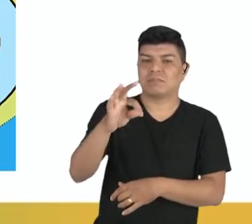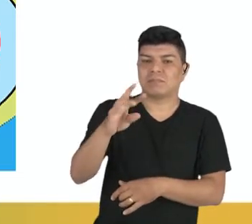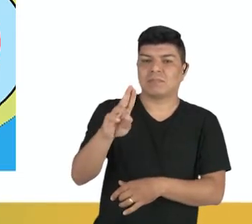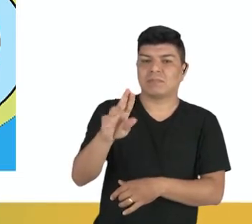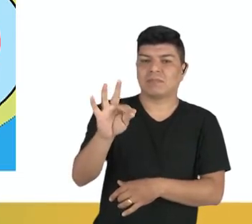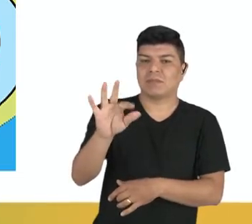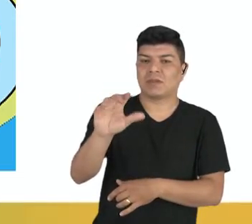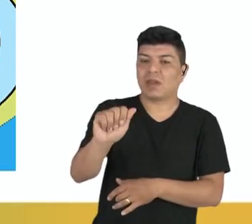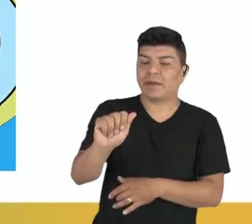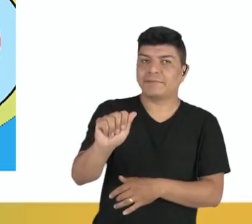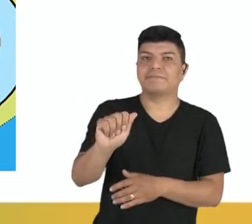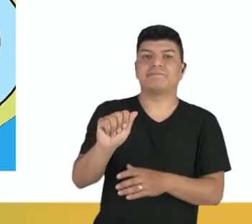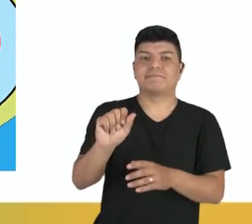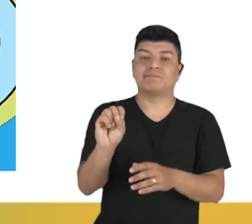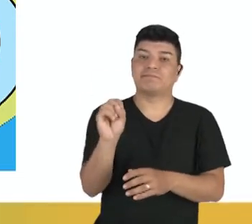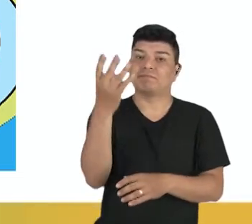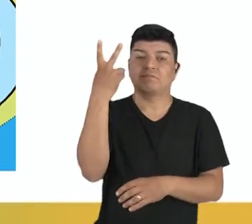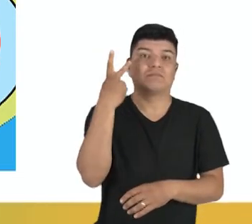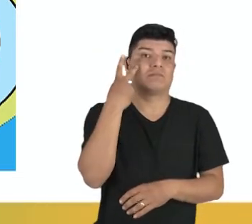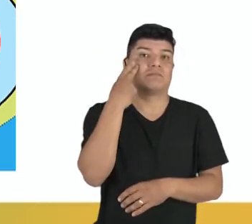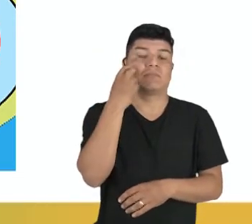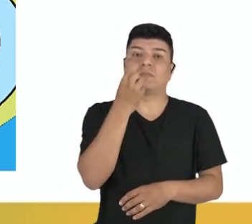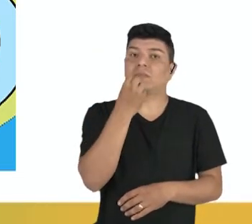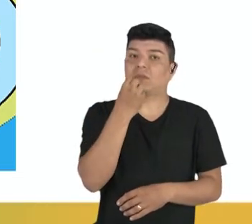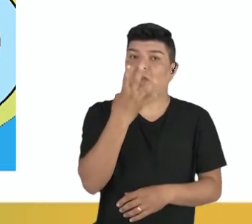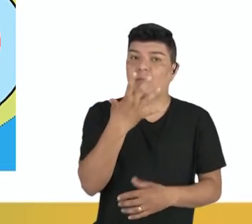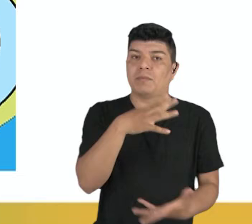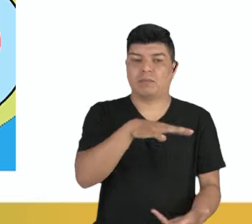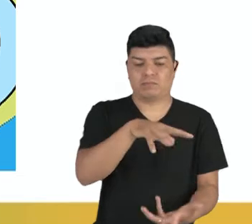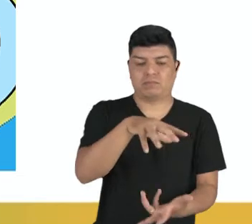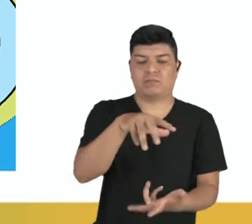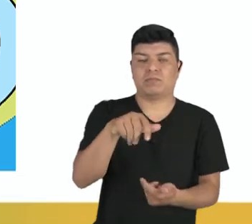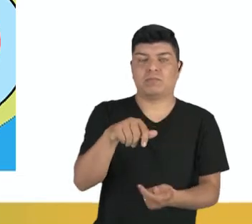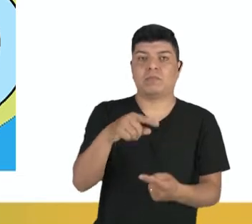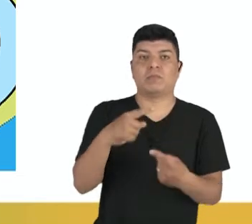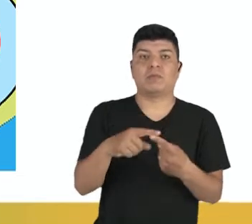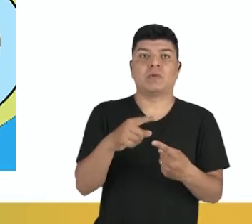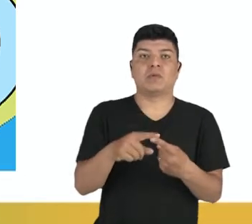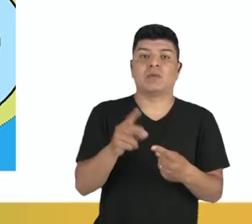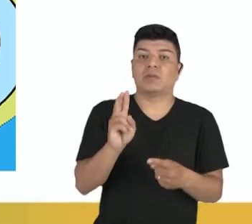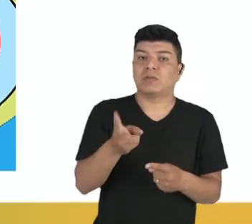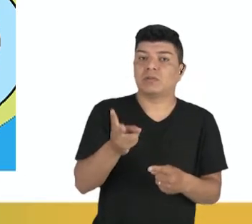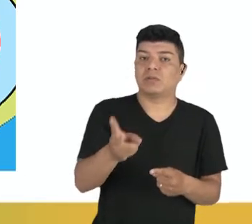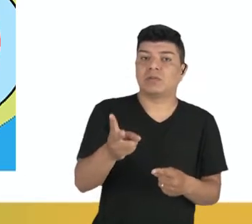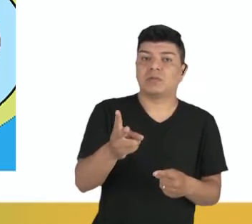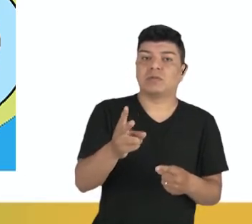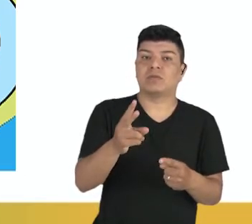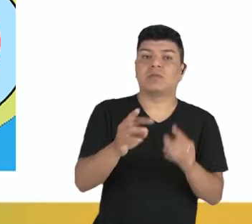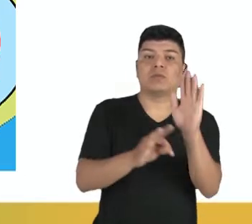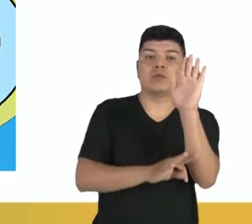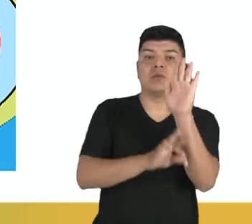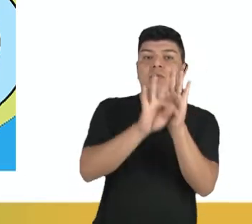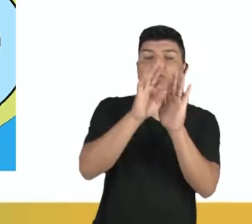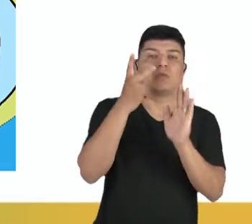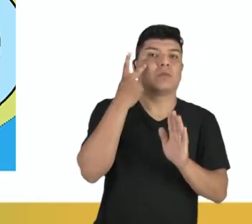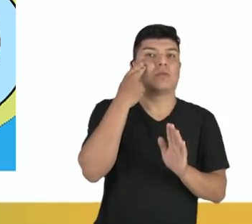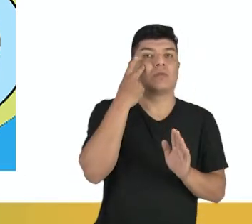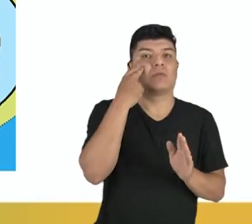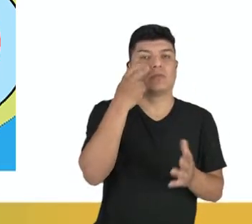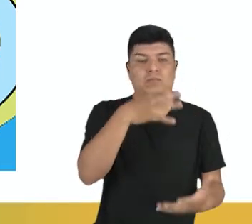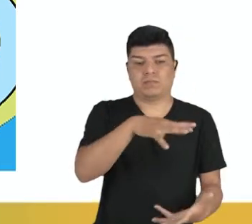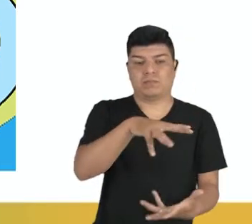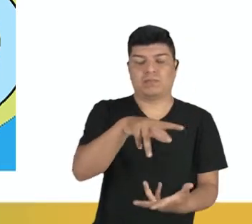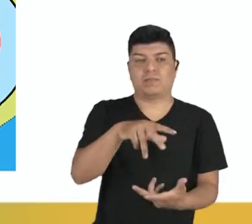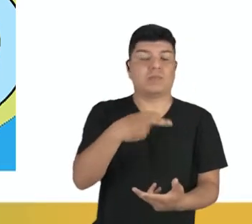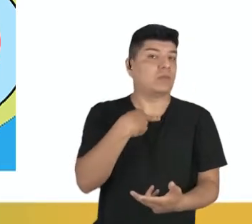efeito estufa, como fenômeno natural, é bom para o planeta. Por quê? Porque ele mantém a temperatura normal do planeta. O